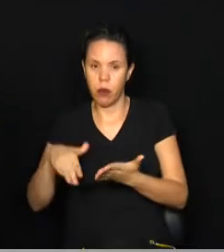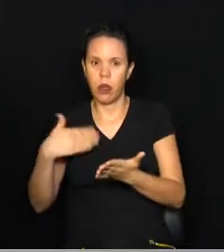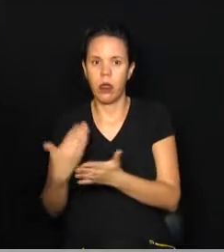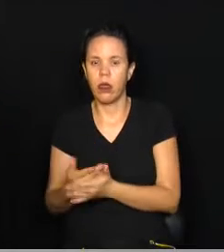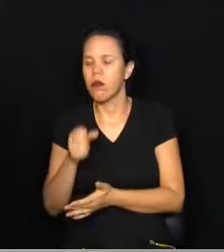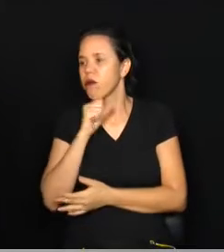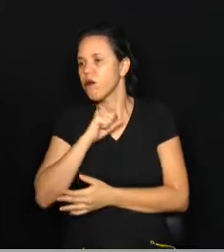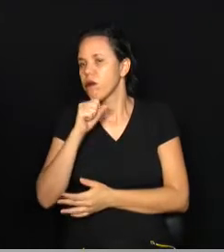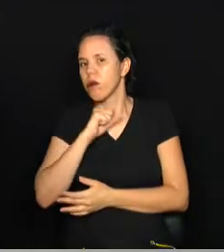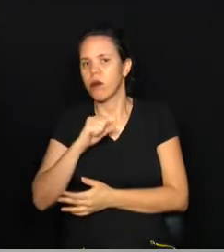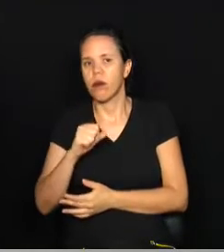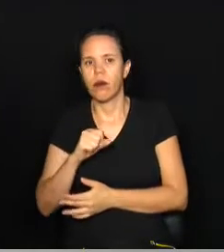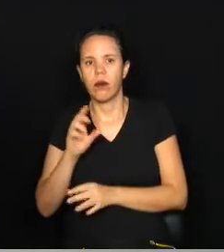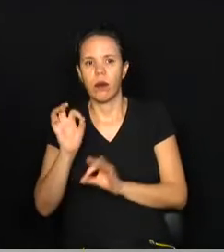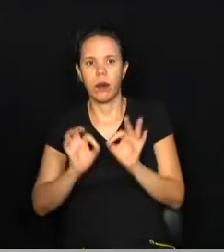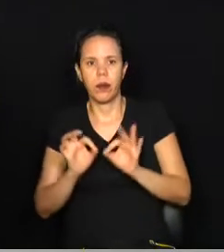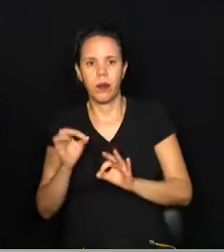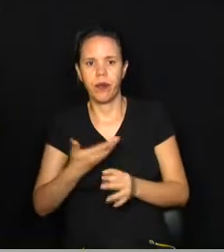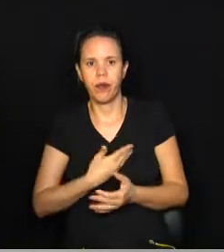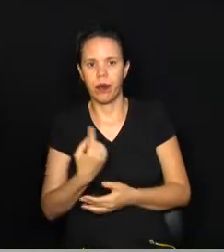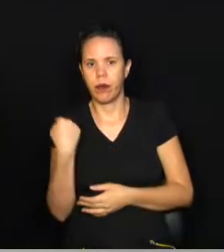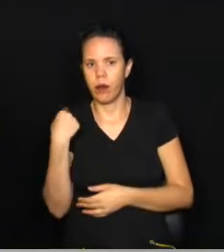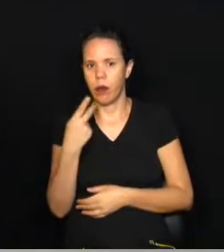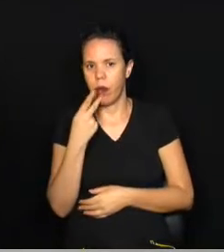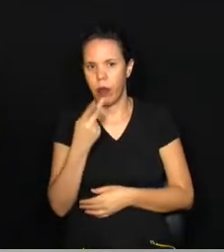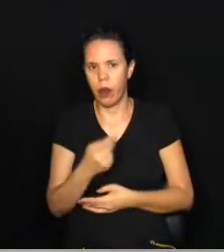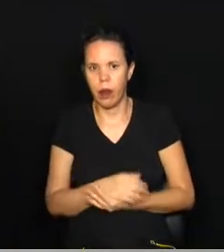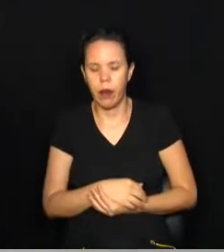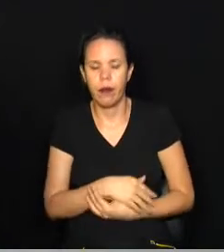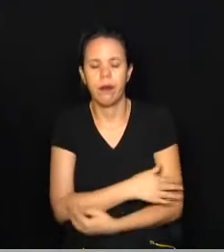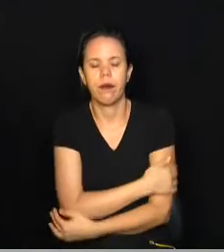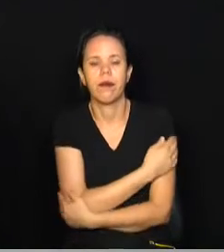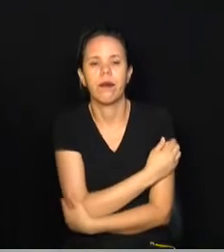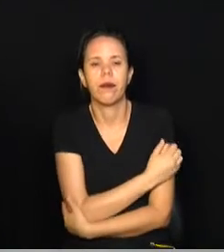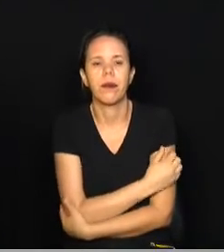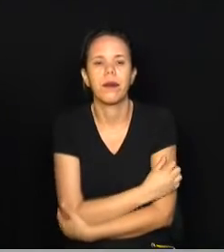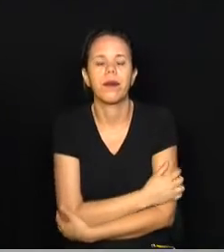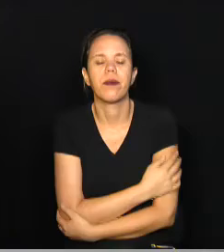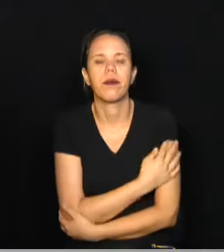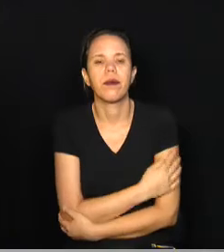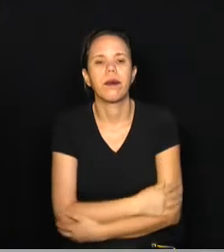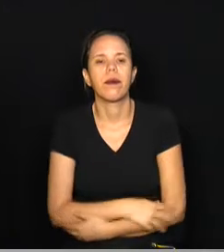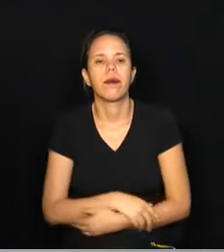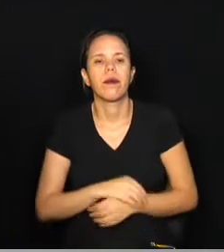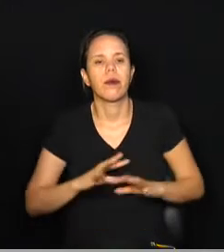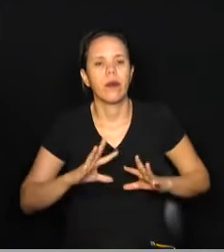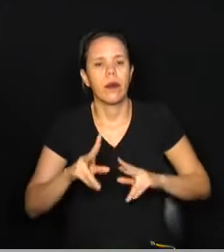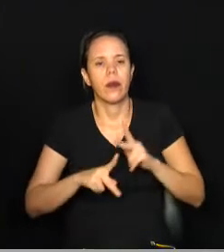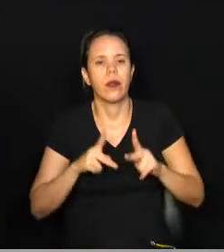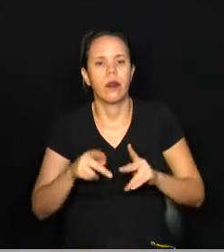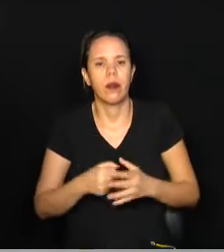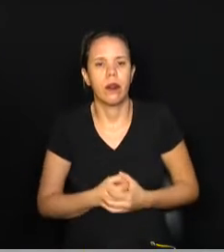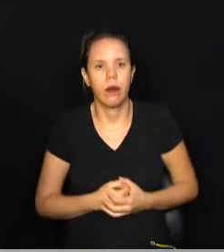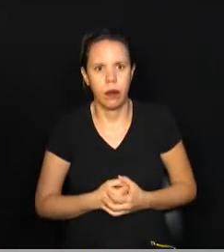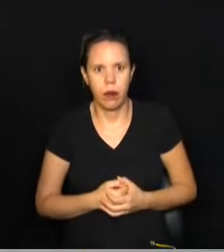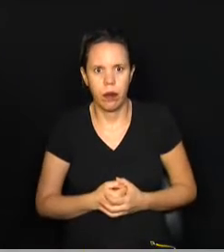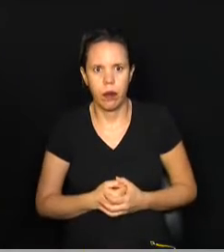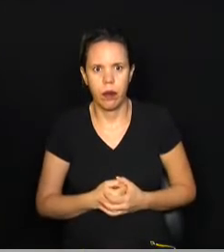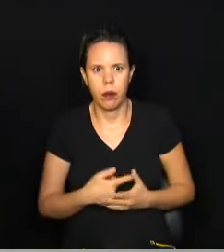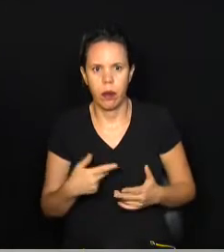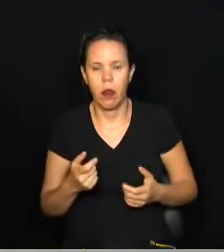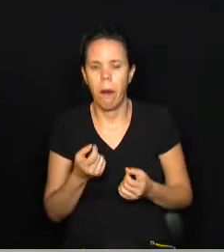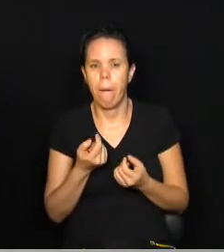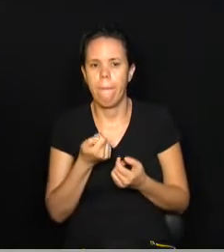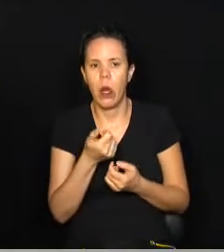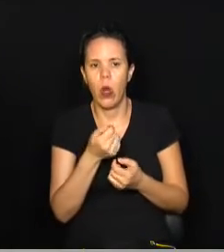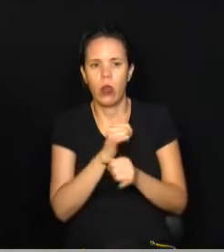avançada. Conforme falou meu colega anterior, na fala anterior dele, toda pessoa, e é uma coisa pouco